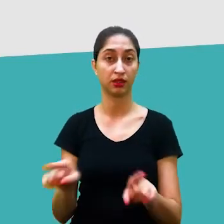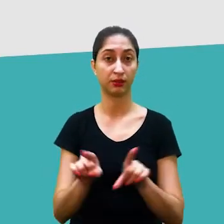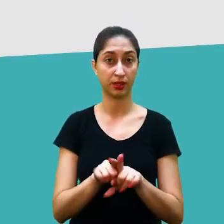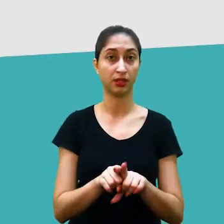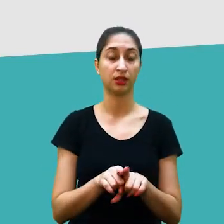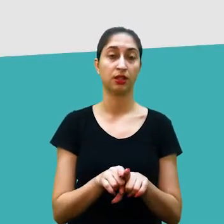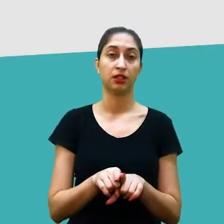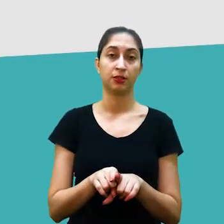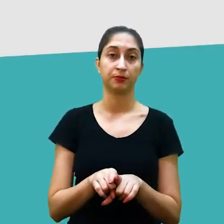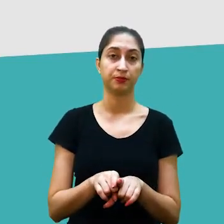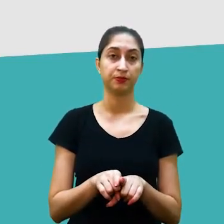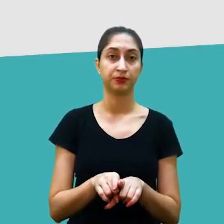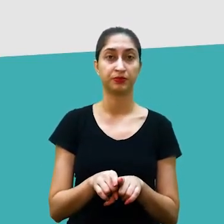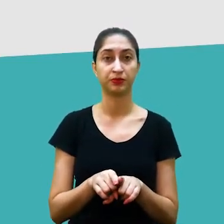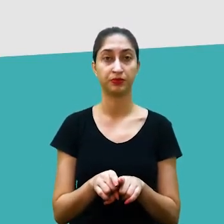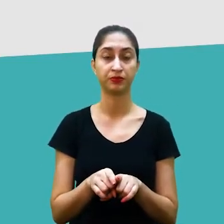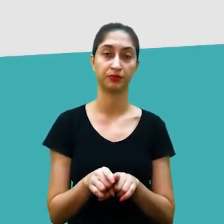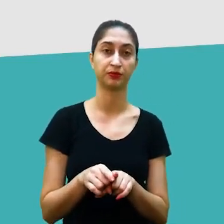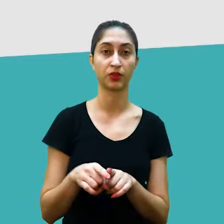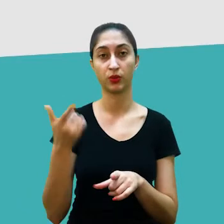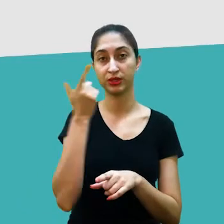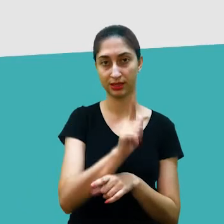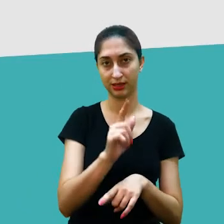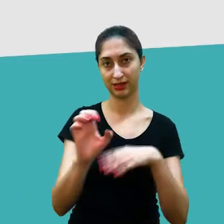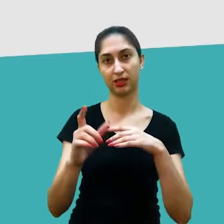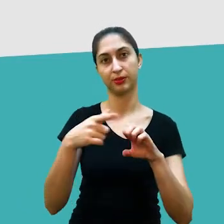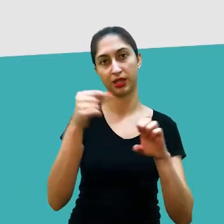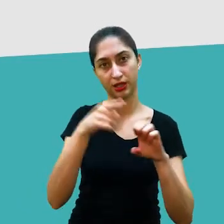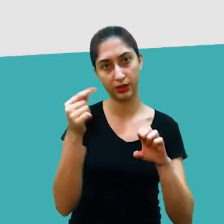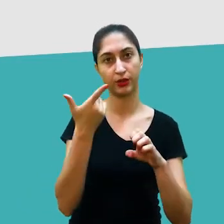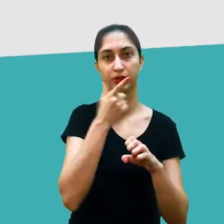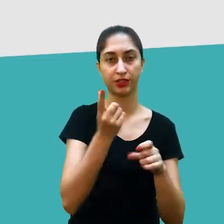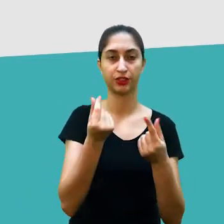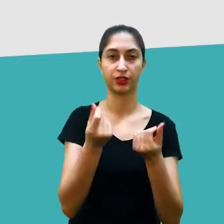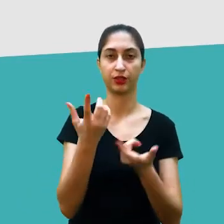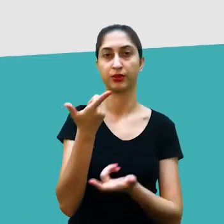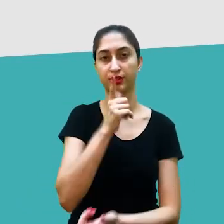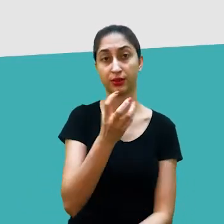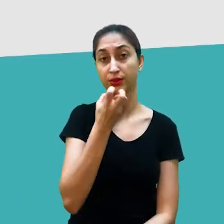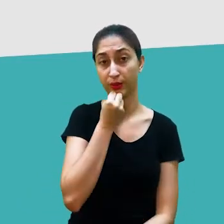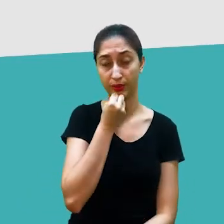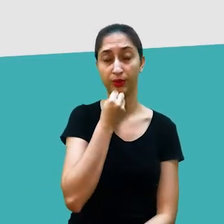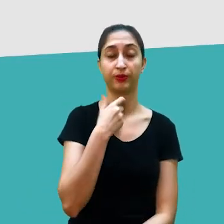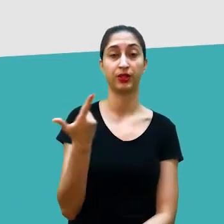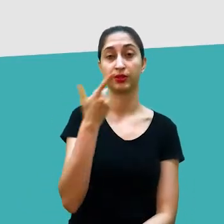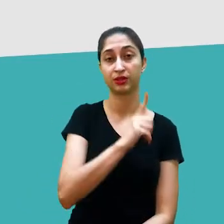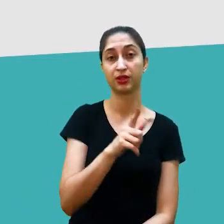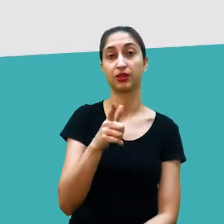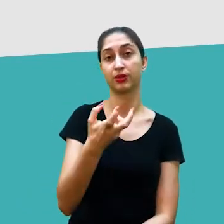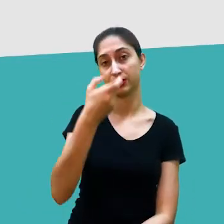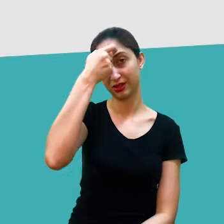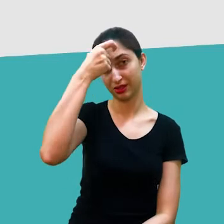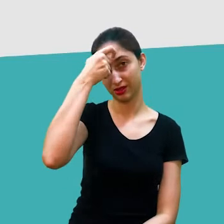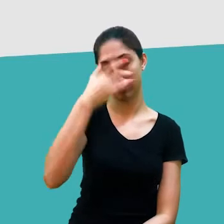possível ter ser empreendedor, ganhar dinheiro, enfim, ter lucro, mas produzir com consciência. Eu acho